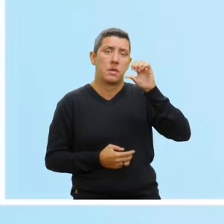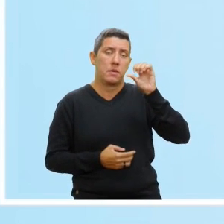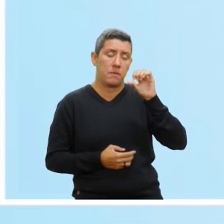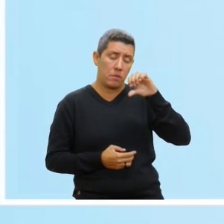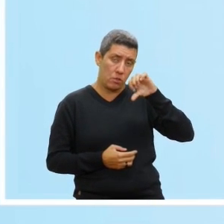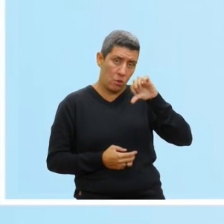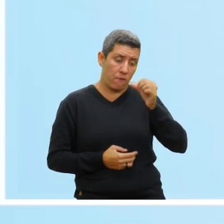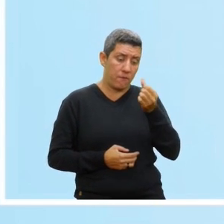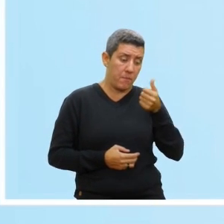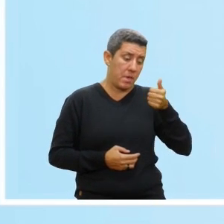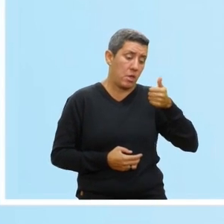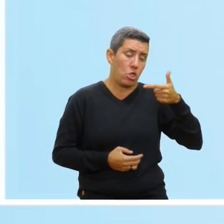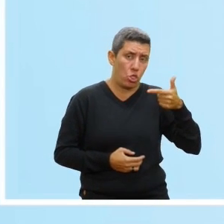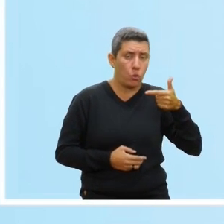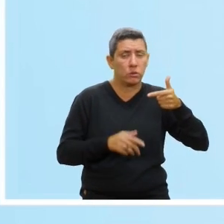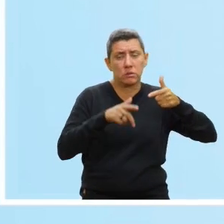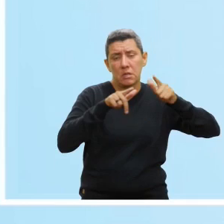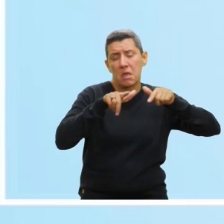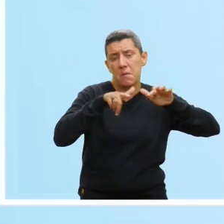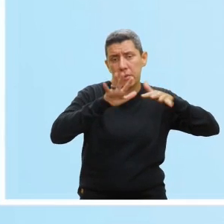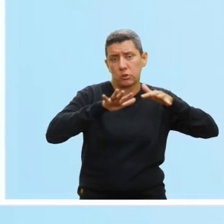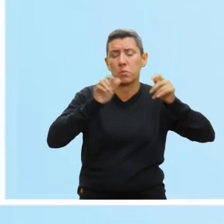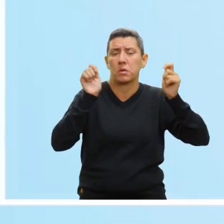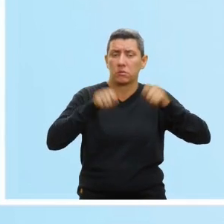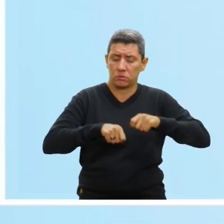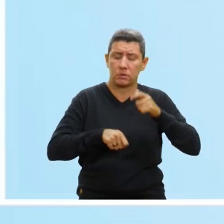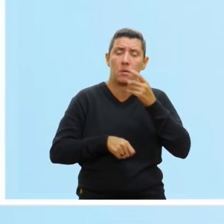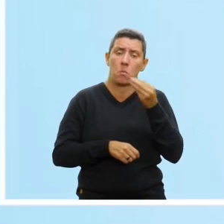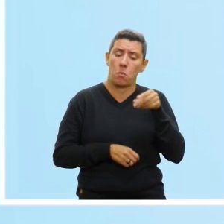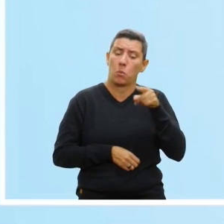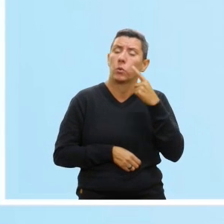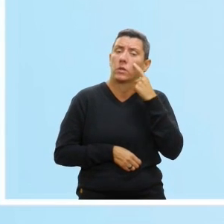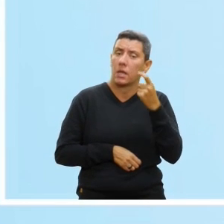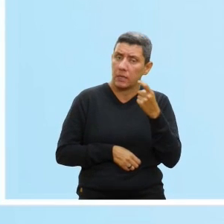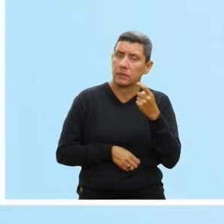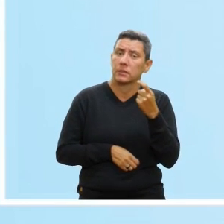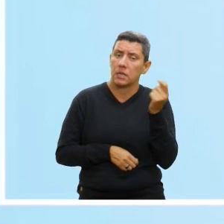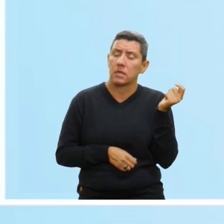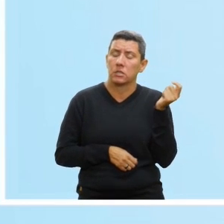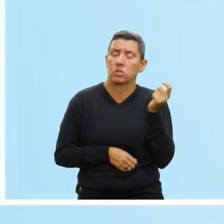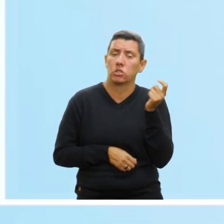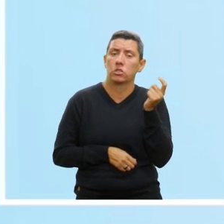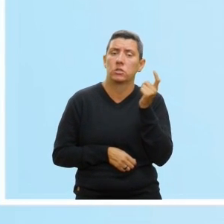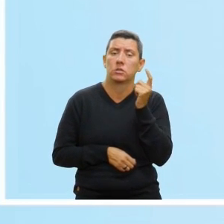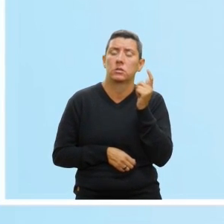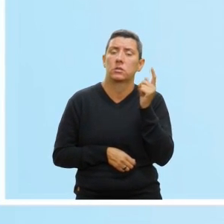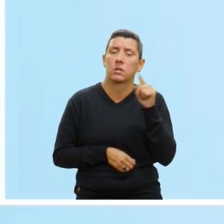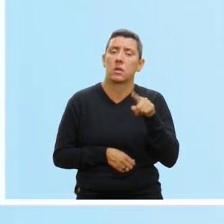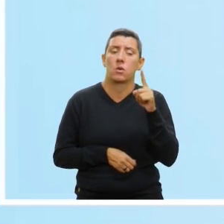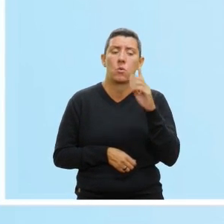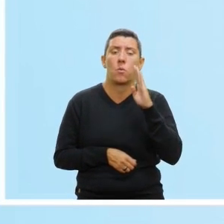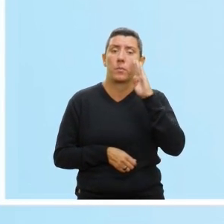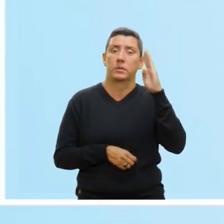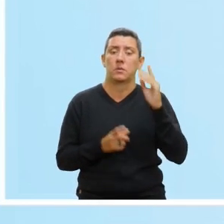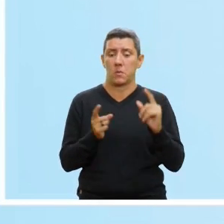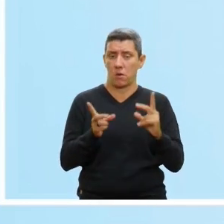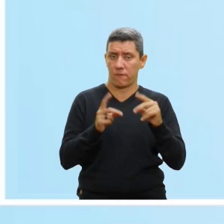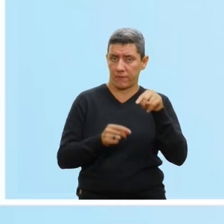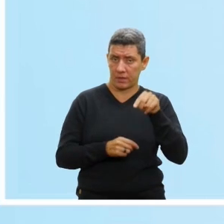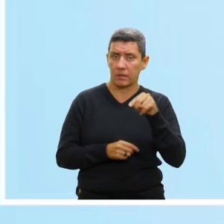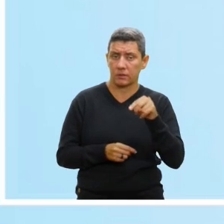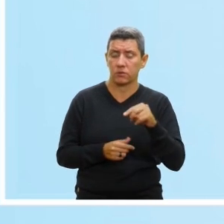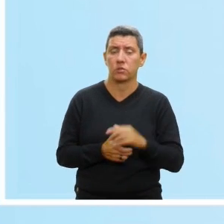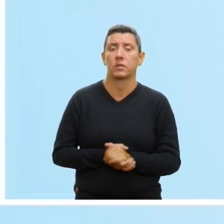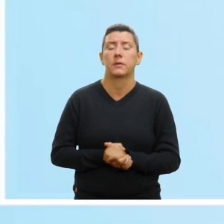é um equipamento mais mediano, mas bem compacto, muito interessante, é o que é um dos focos nosso